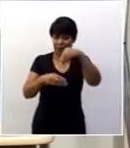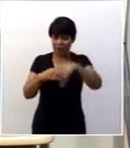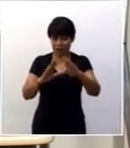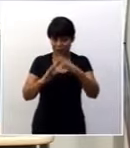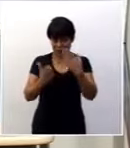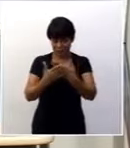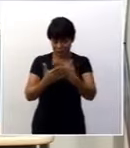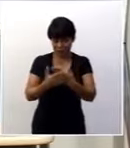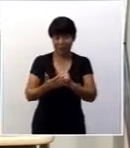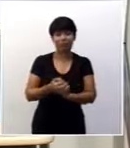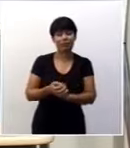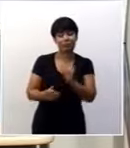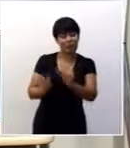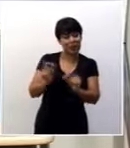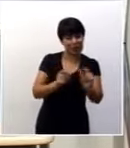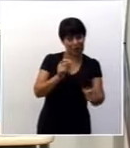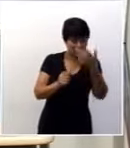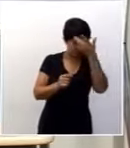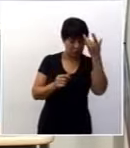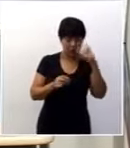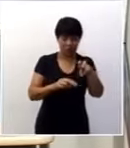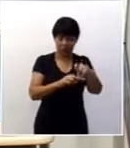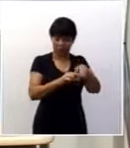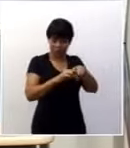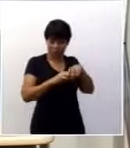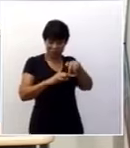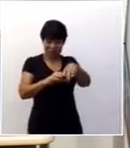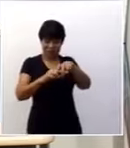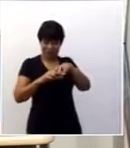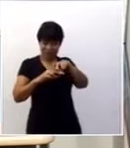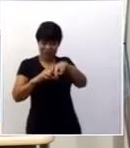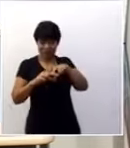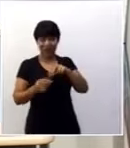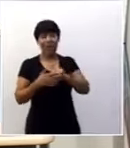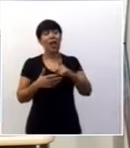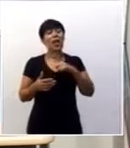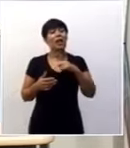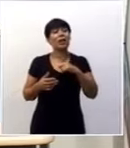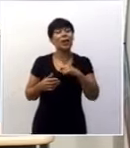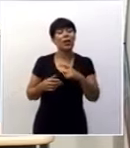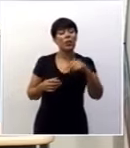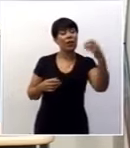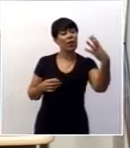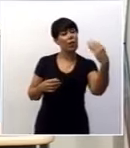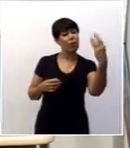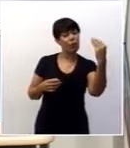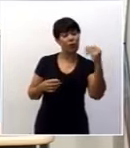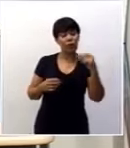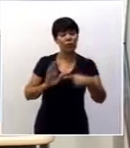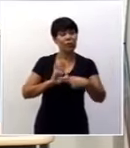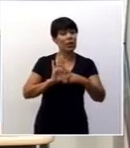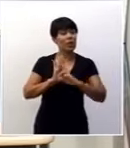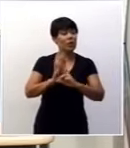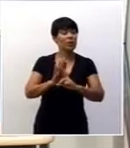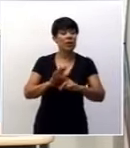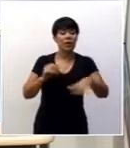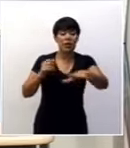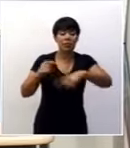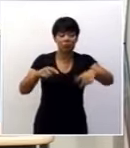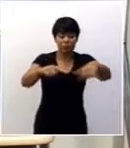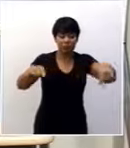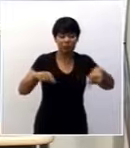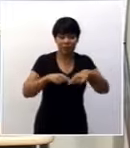na sala de aula, né? Cada um é diferente, né? E eu tenho uma imagem que representa a sala de aula inteira, né? Lógico que isso vai